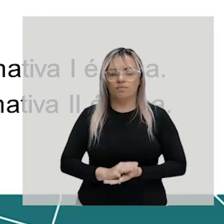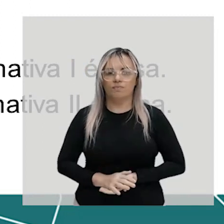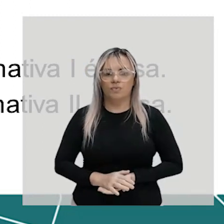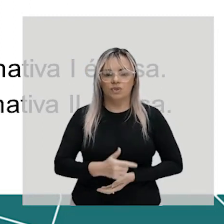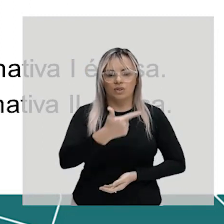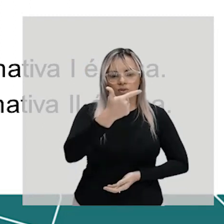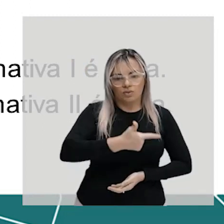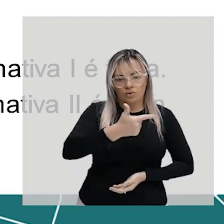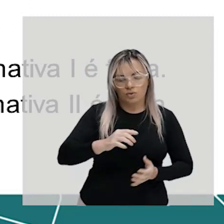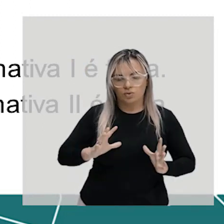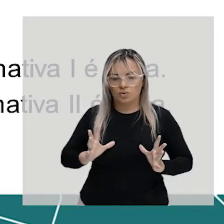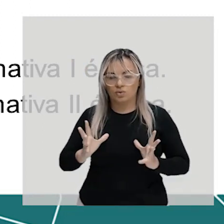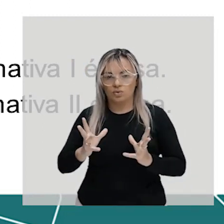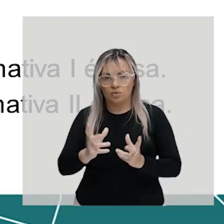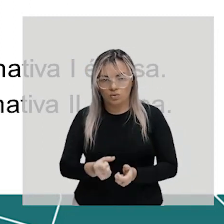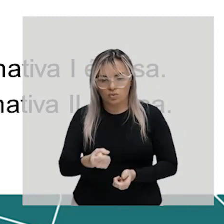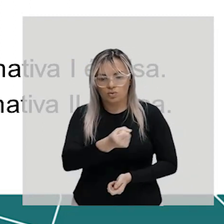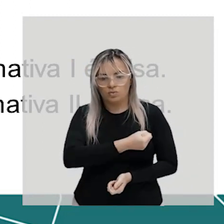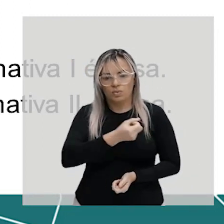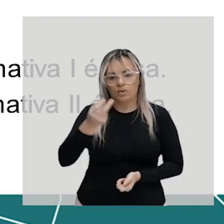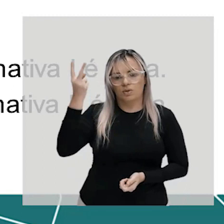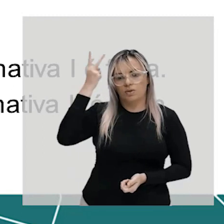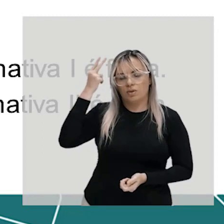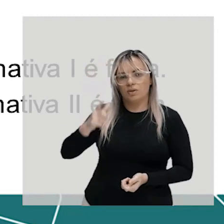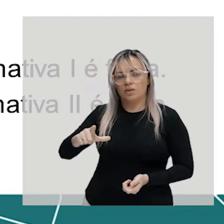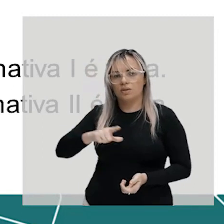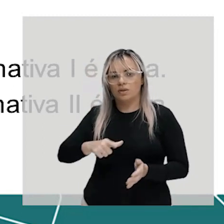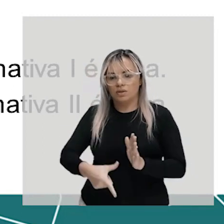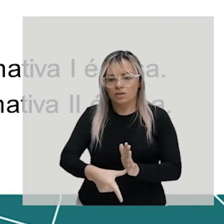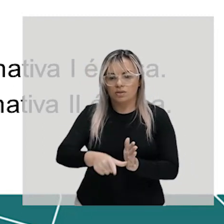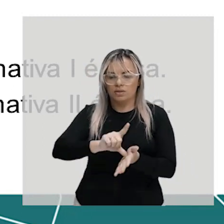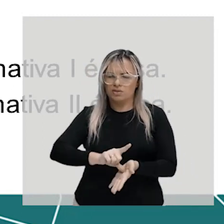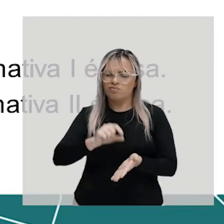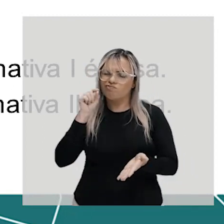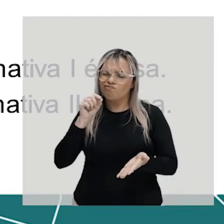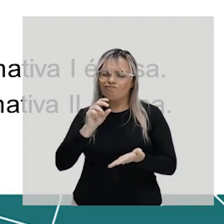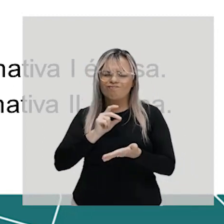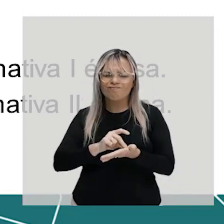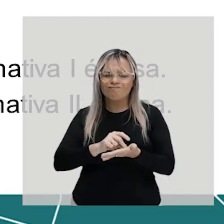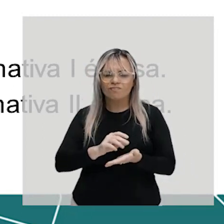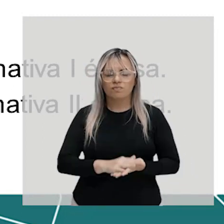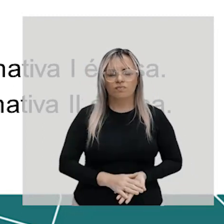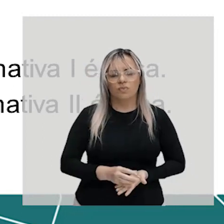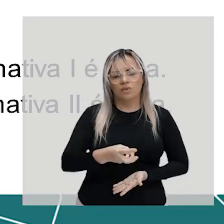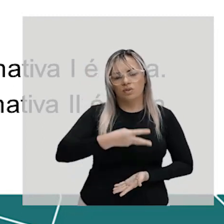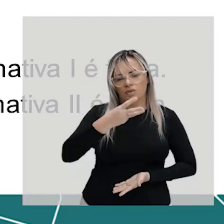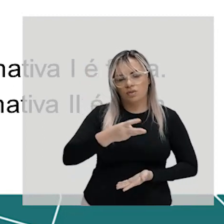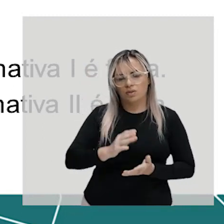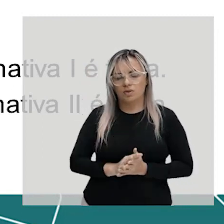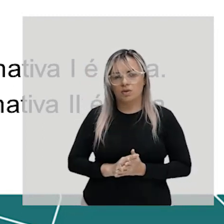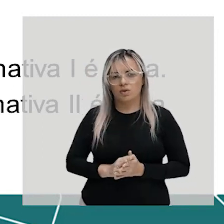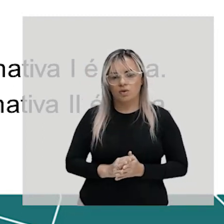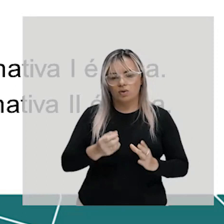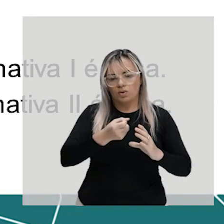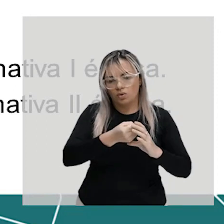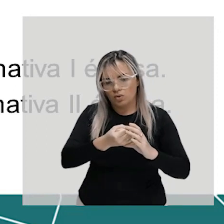número natural possui antecessor E aí isso é verdade terceira o conjunto dos números